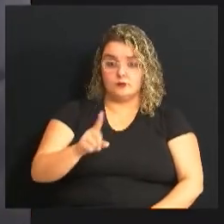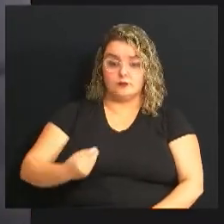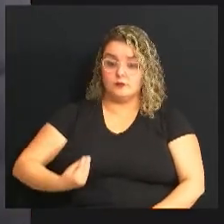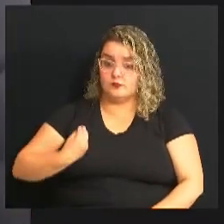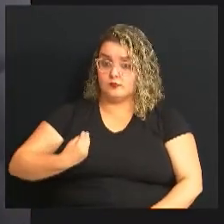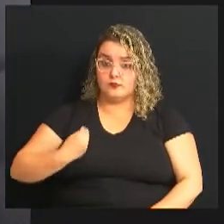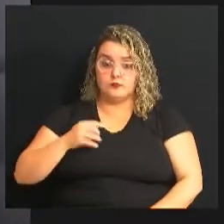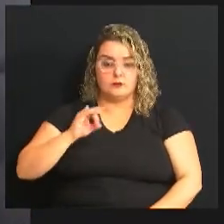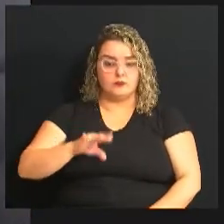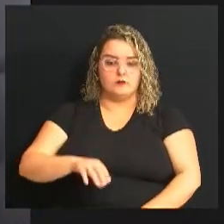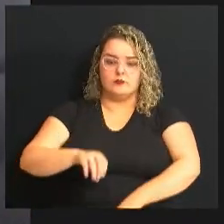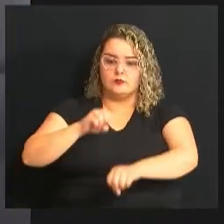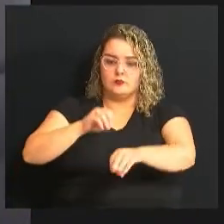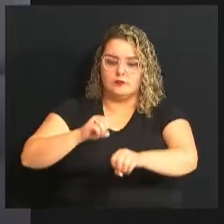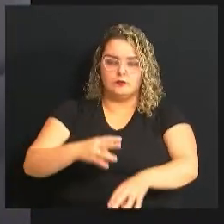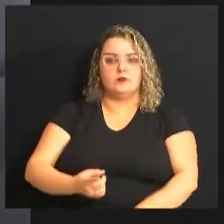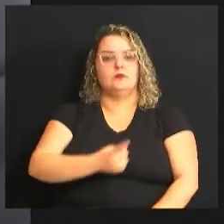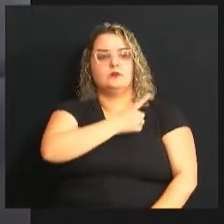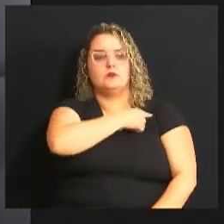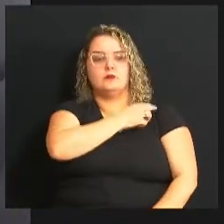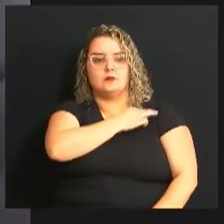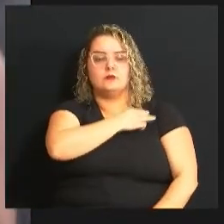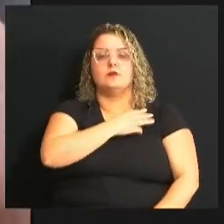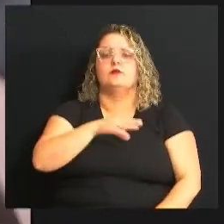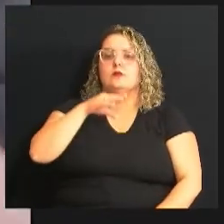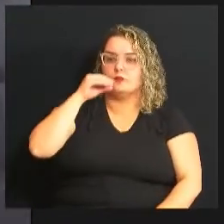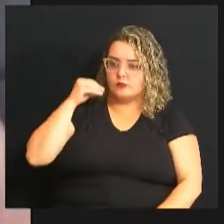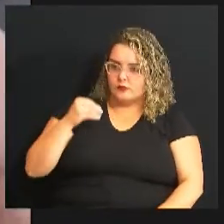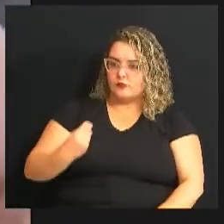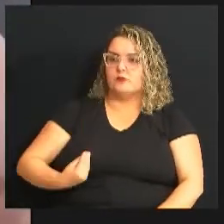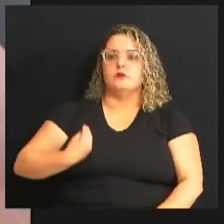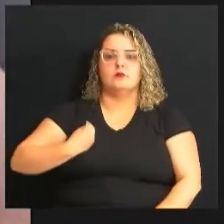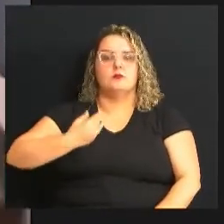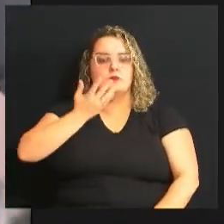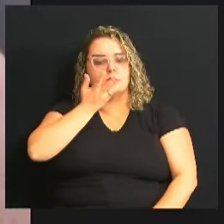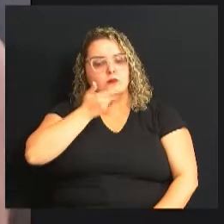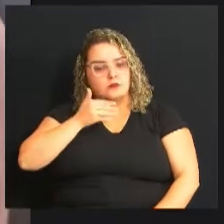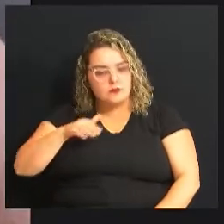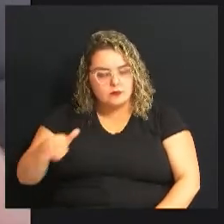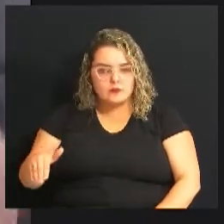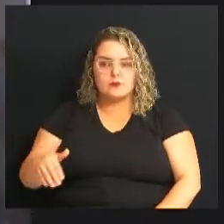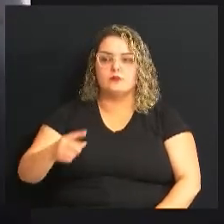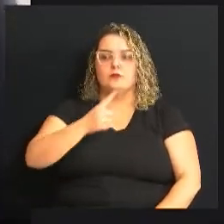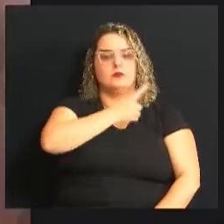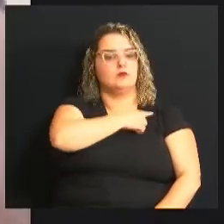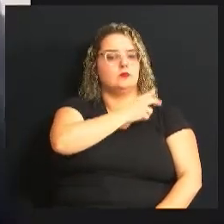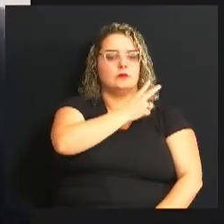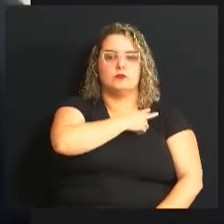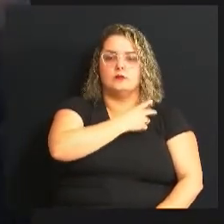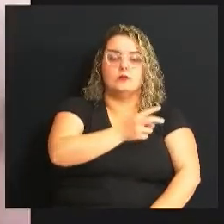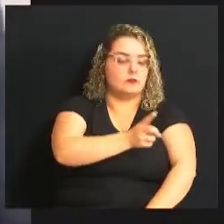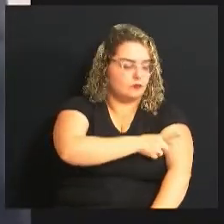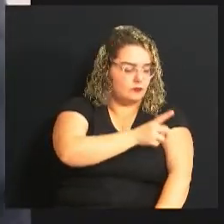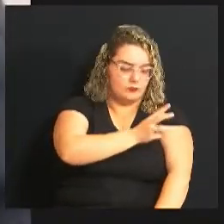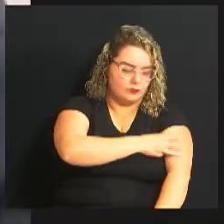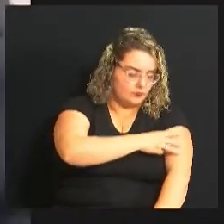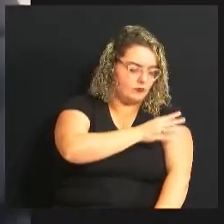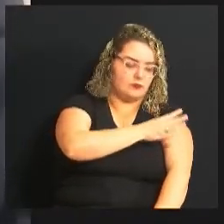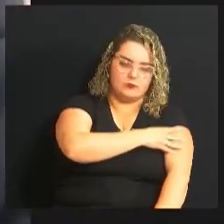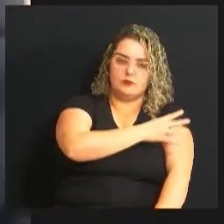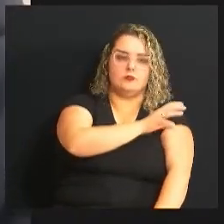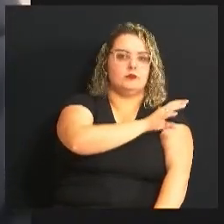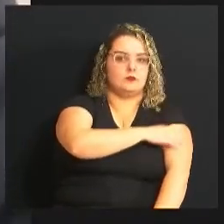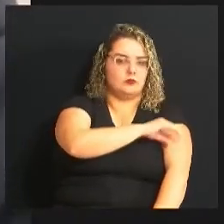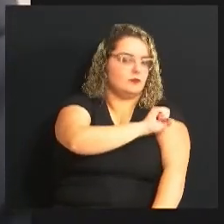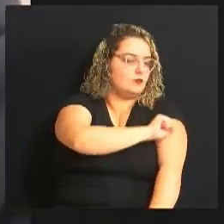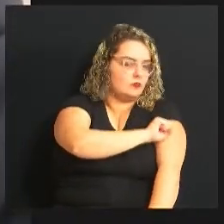ensino médio, com os adolescentes, estamos vivendo com crianças do 3º, do 4º, do 6º, do 8º ano, que